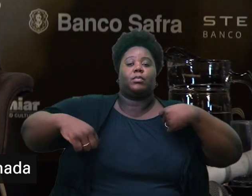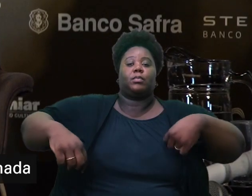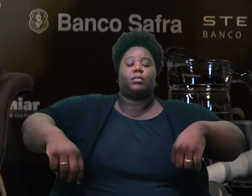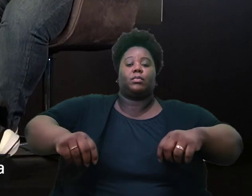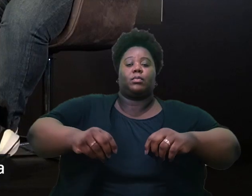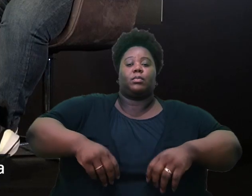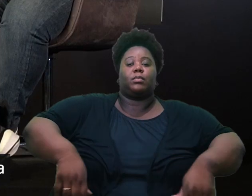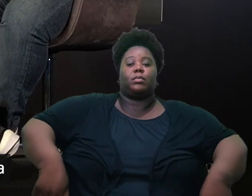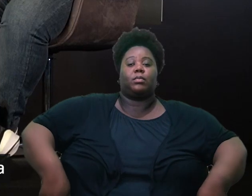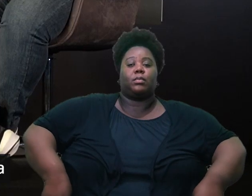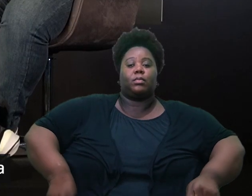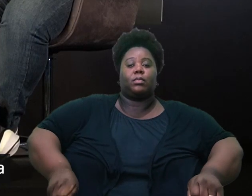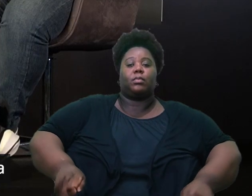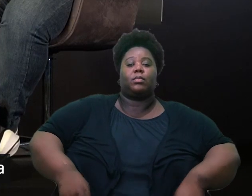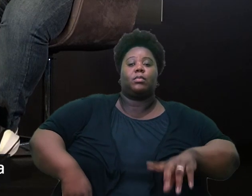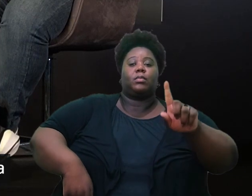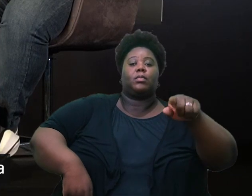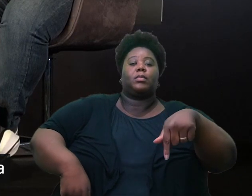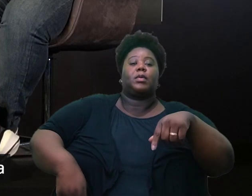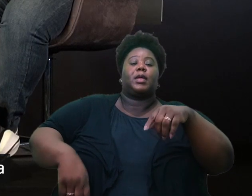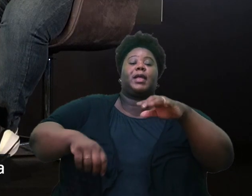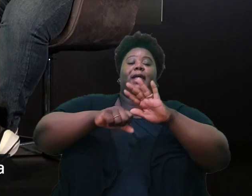encruzilhada como clave